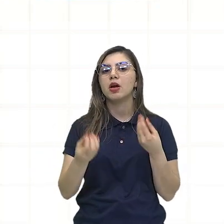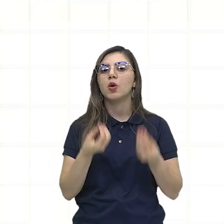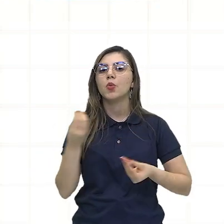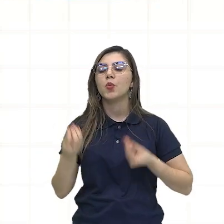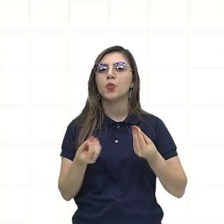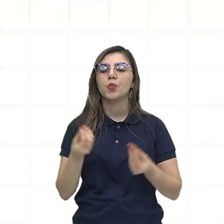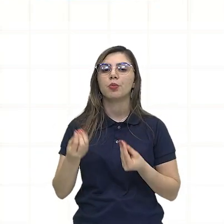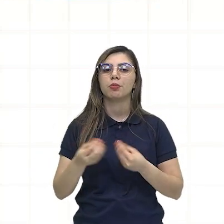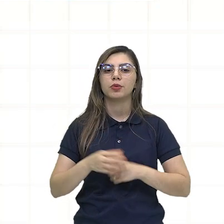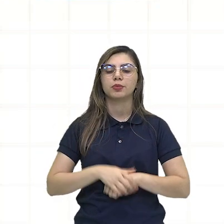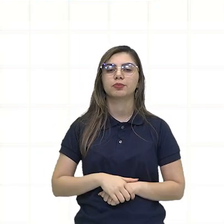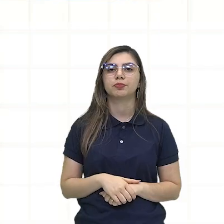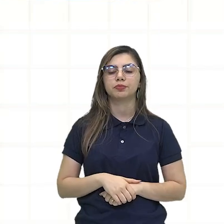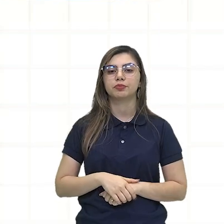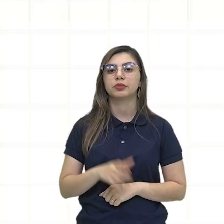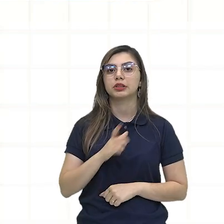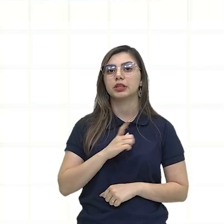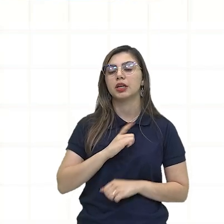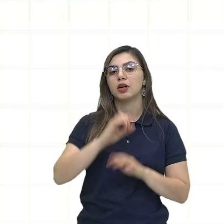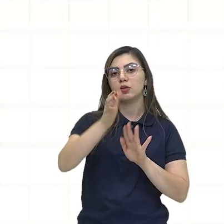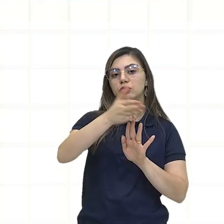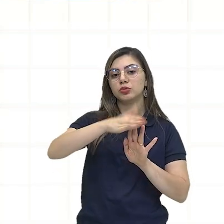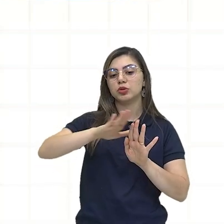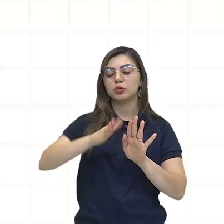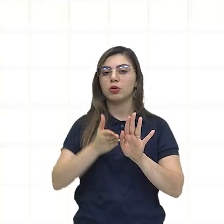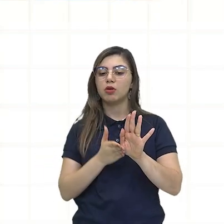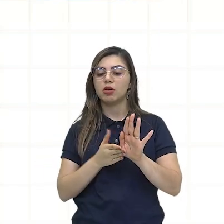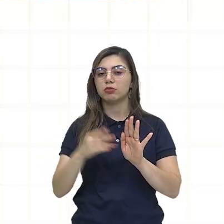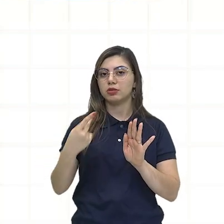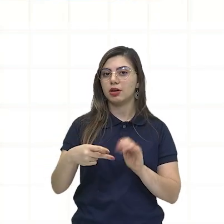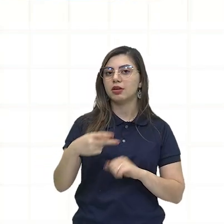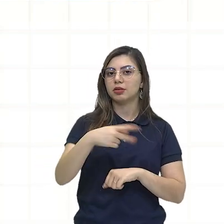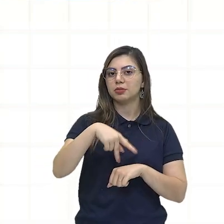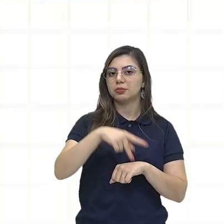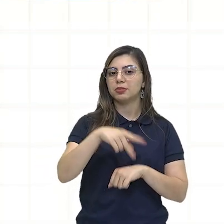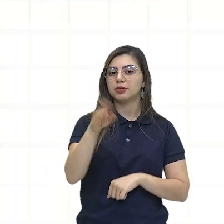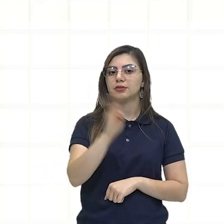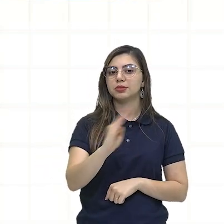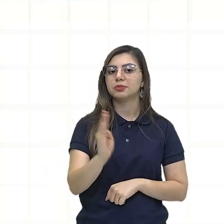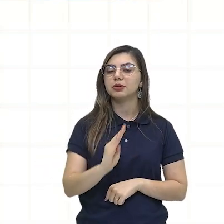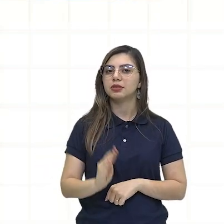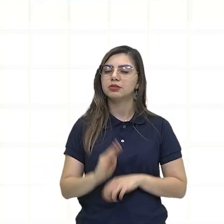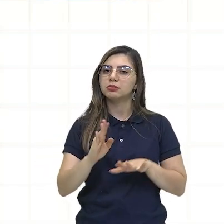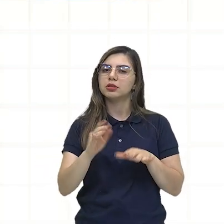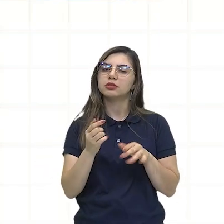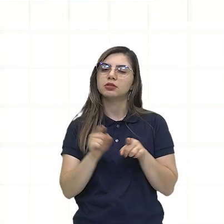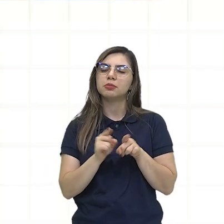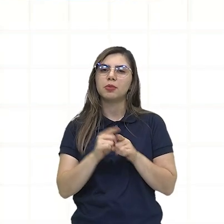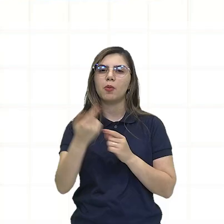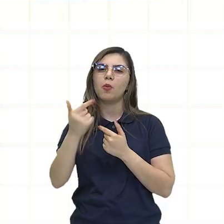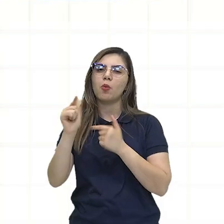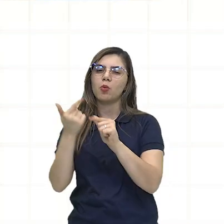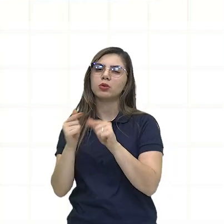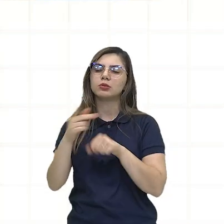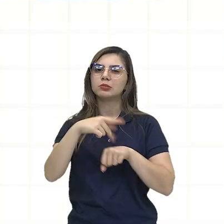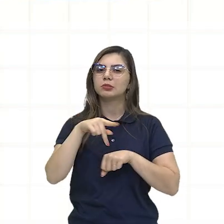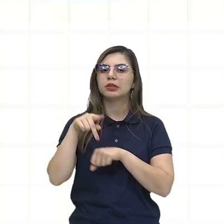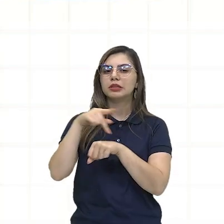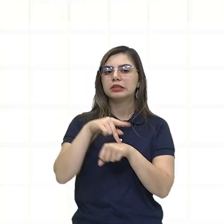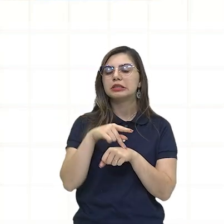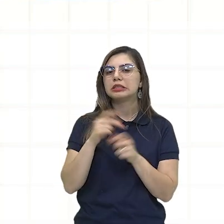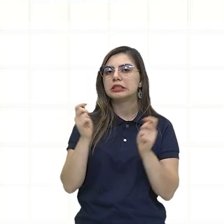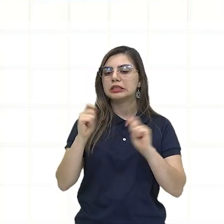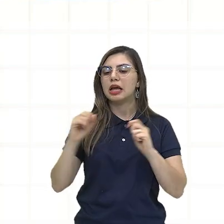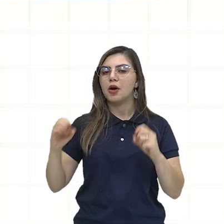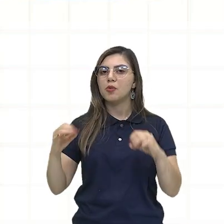ser realizada na costa, ou seja, no litoral do Brasil, né, no litoral brasileiro, e assim como outros países que têm